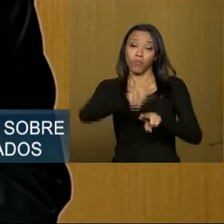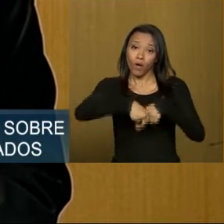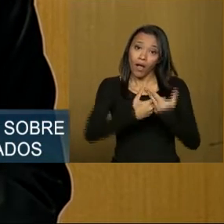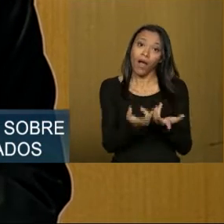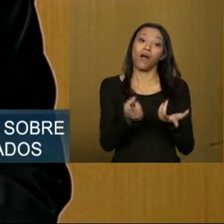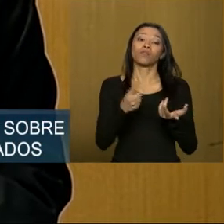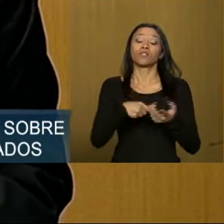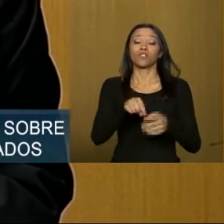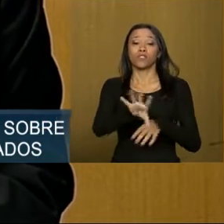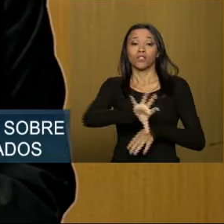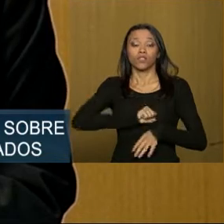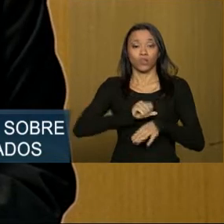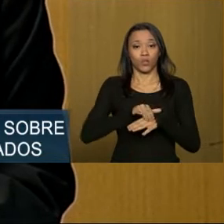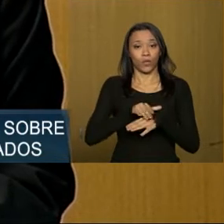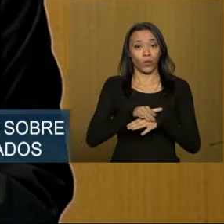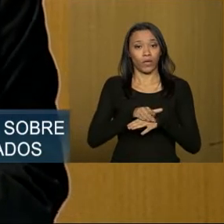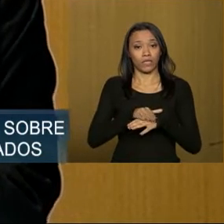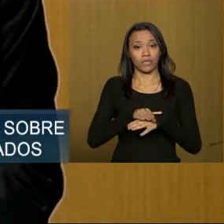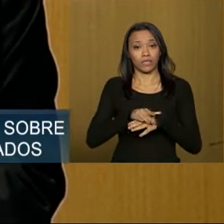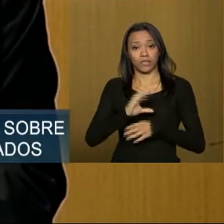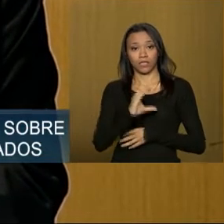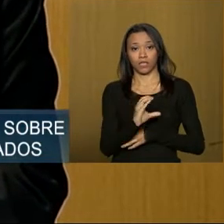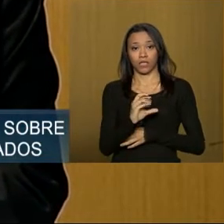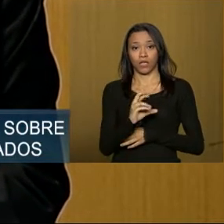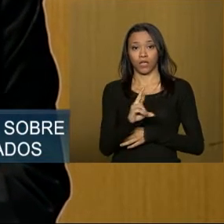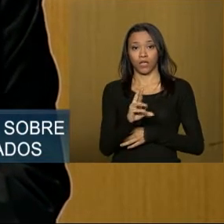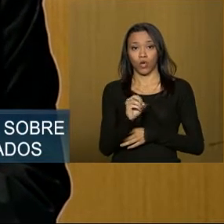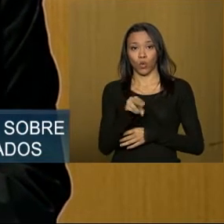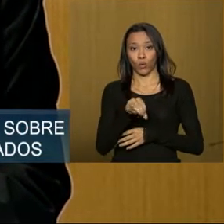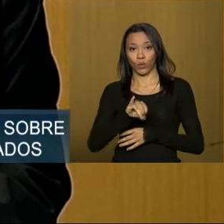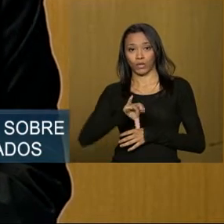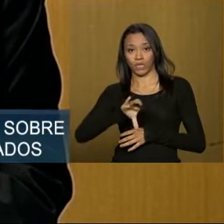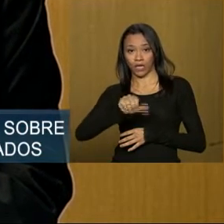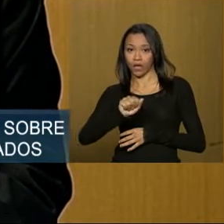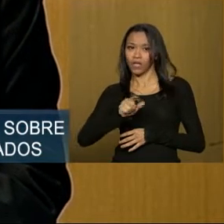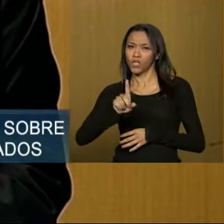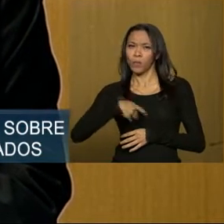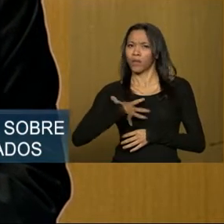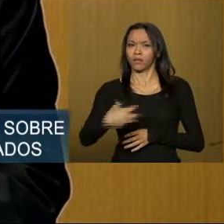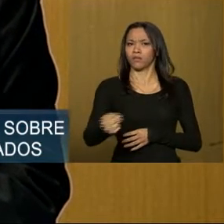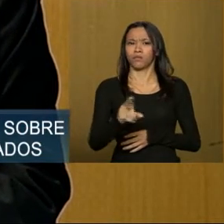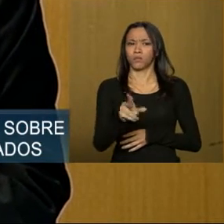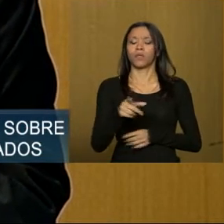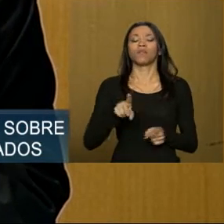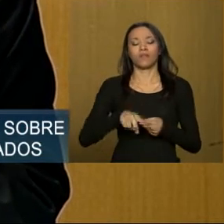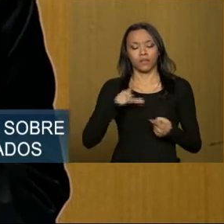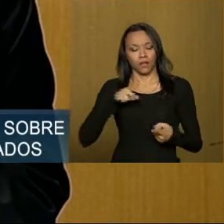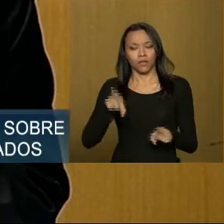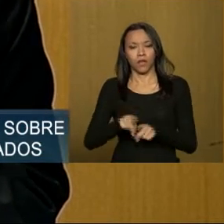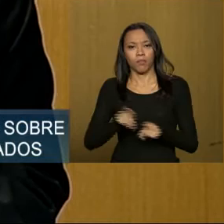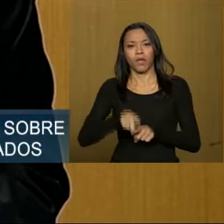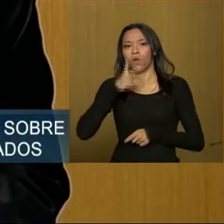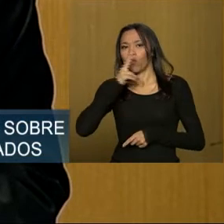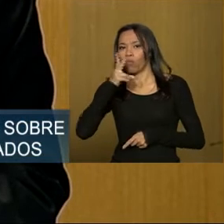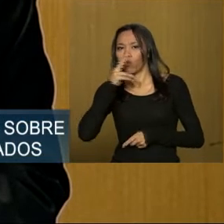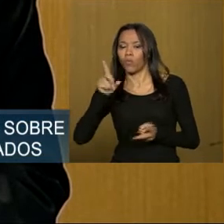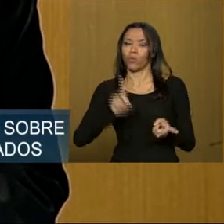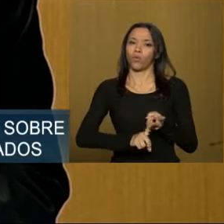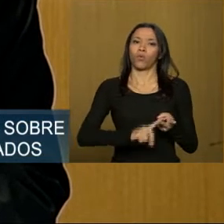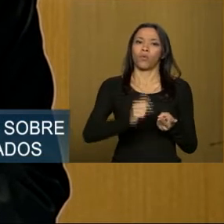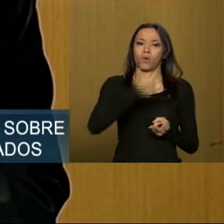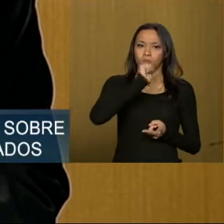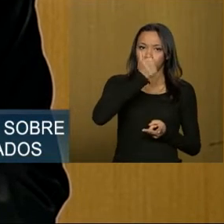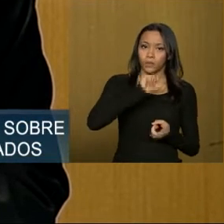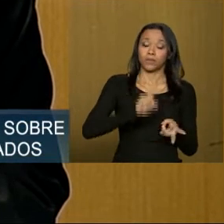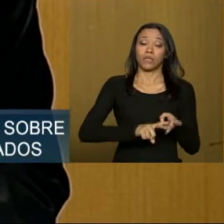não transmissíveis. Tem um conjunto de fatores de risco, dentre eles o tabaco, o álcool, a inatividade física e